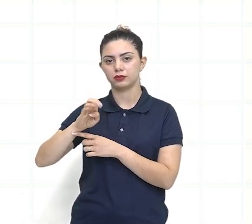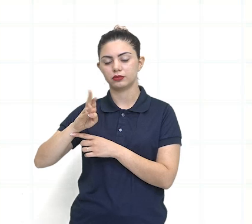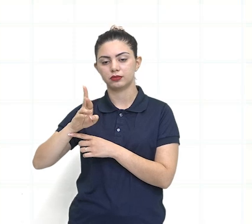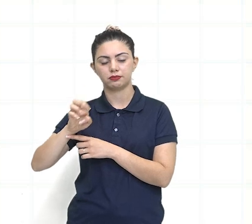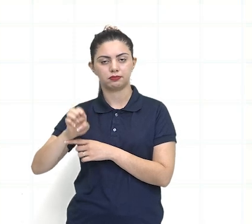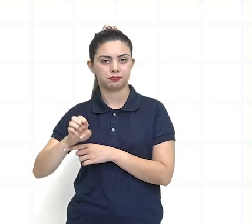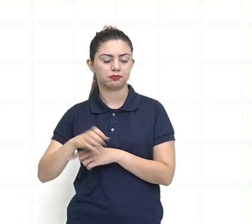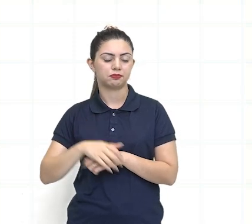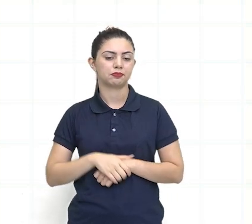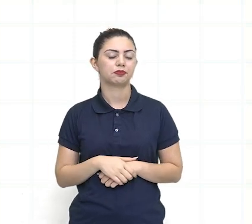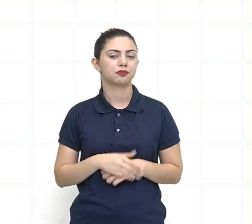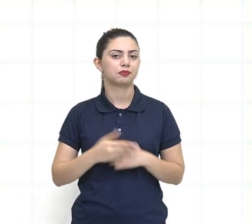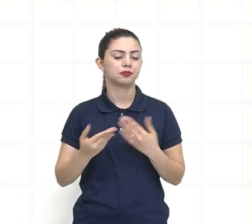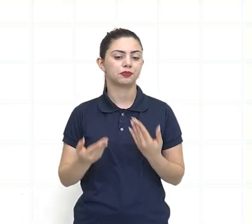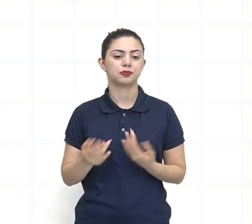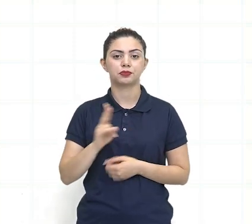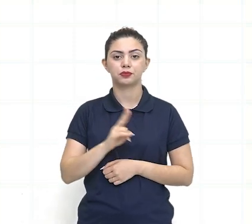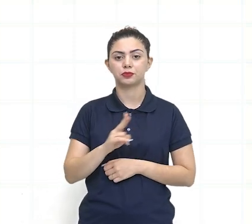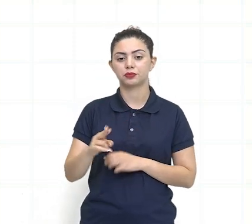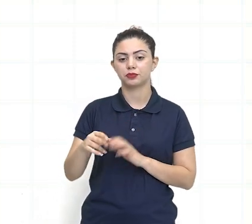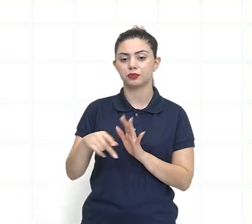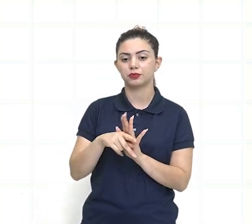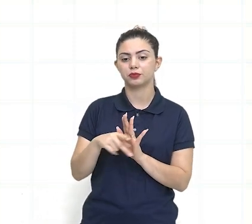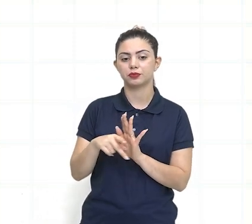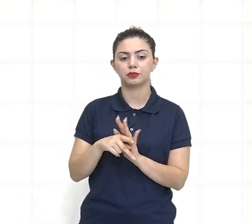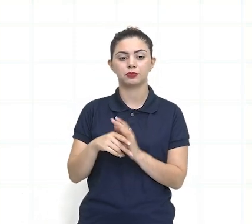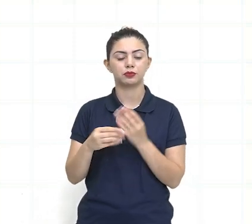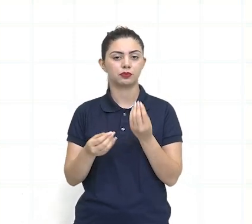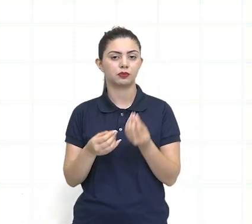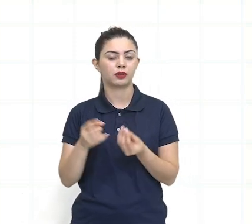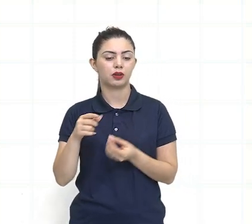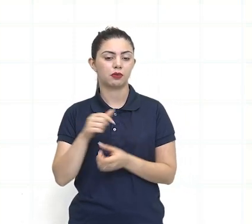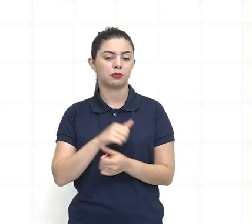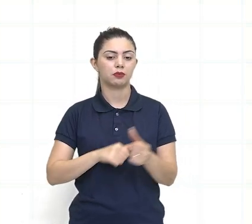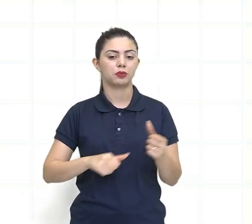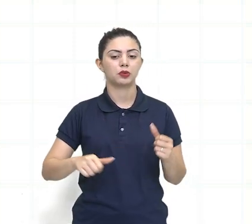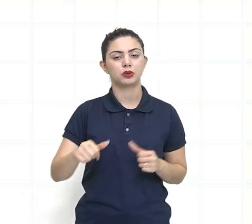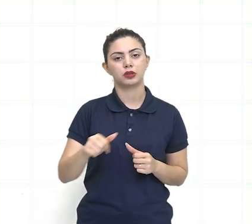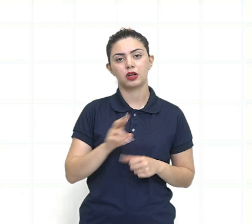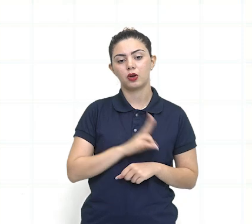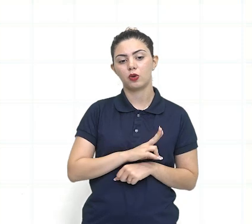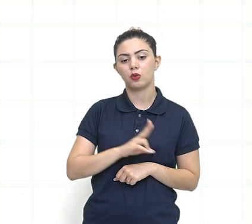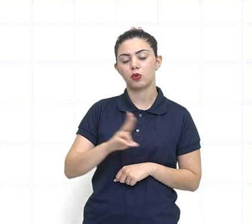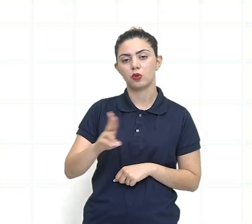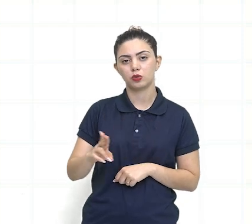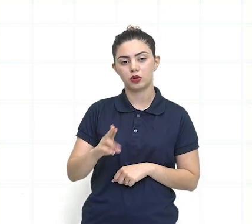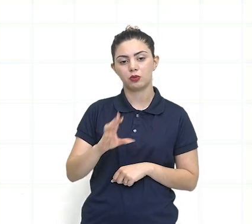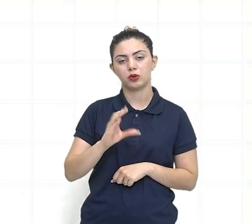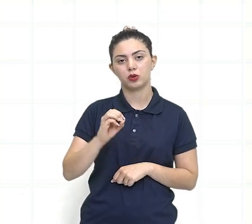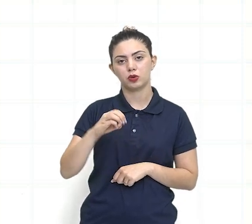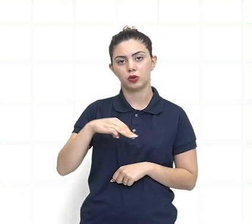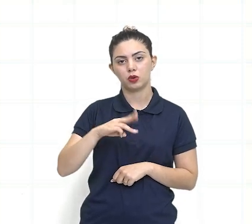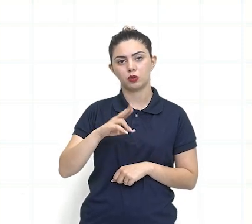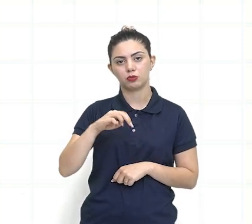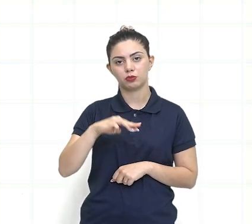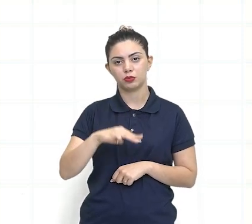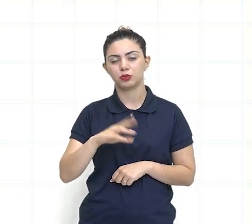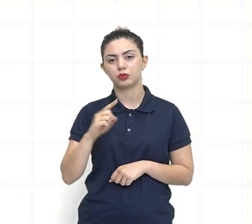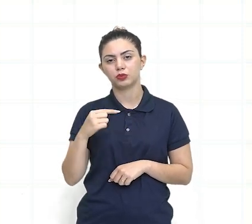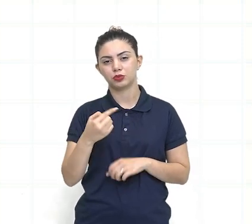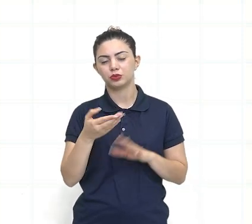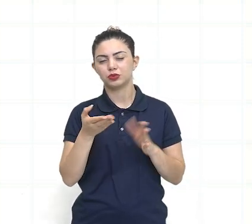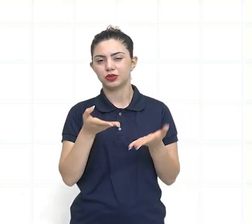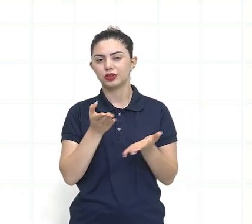Aí, nesse caso, o nome próprio passa a ser um nome comum. Já vimos isso, né? Nome próprio, nome